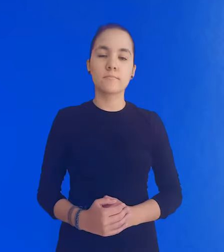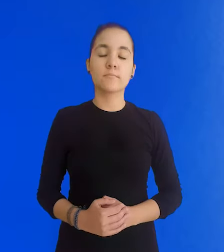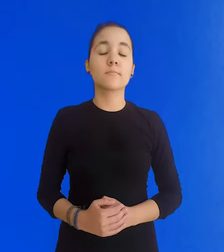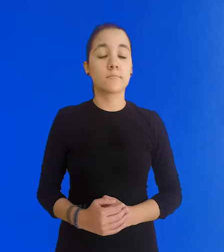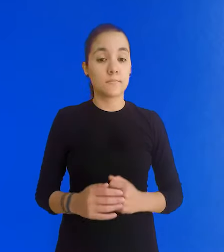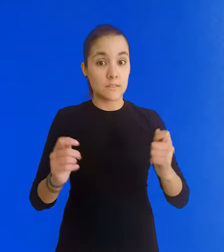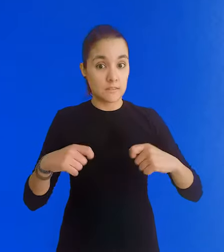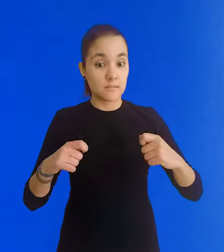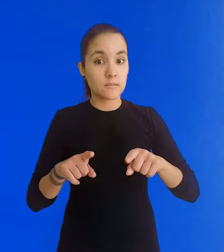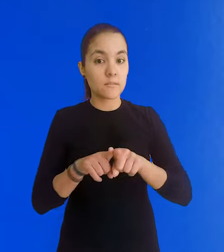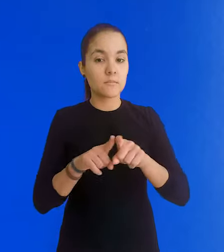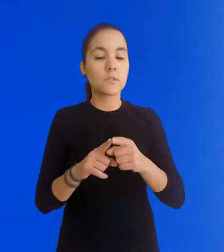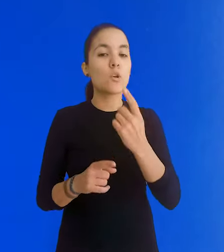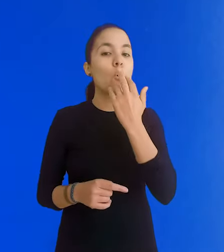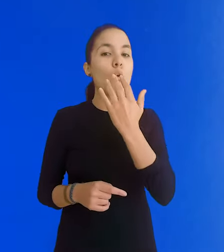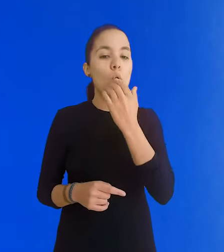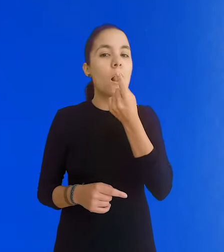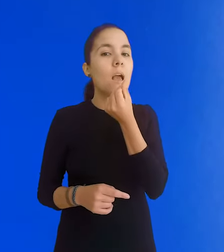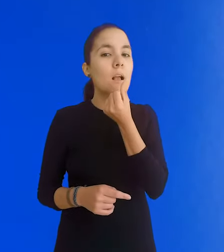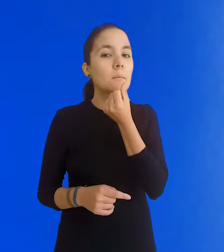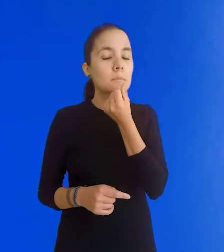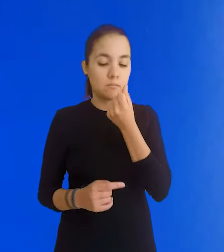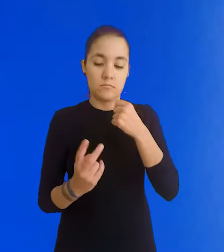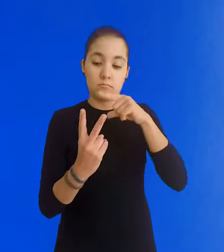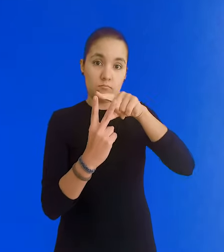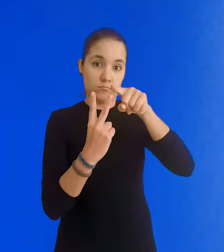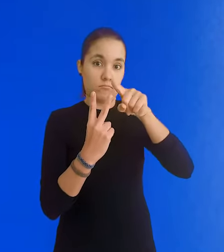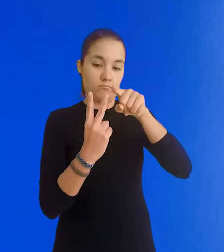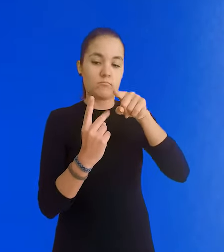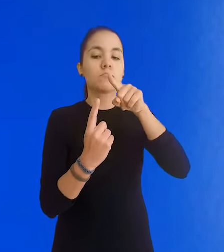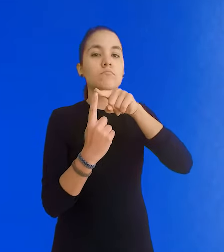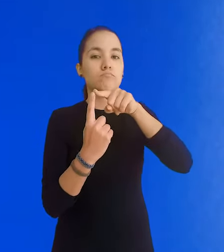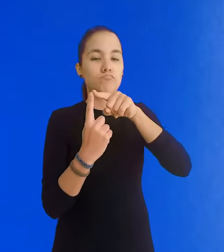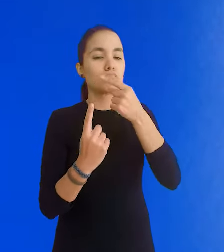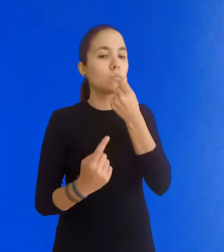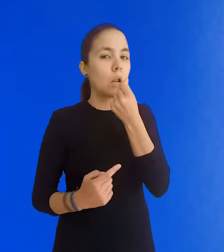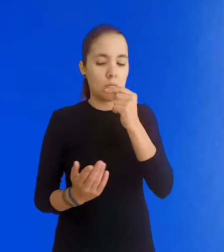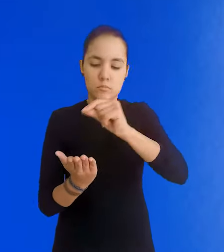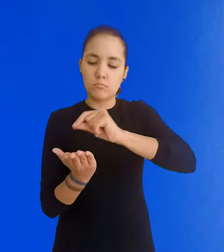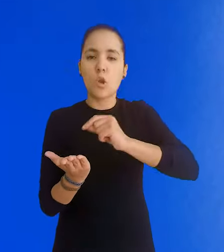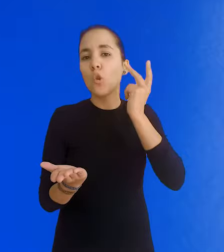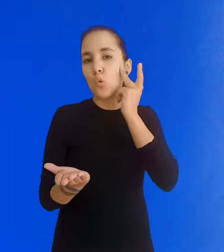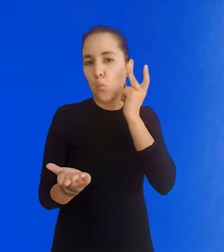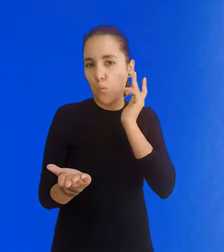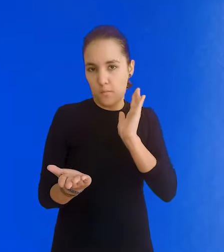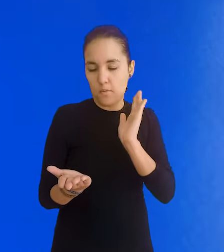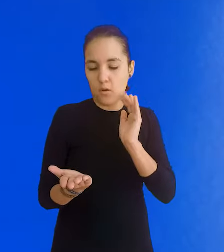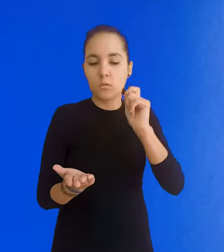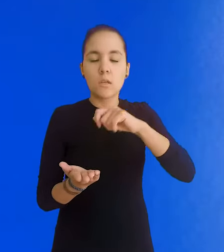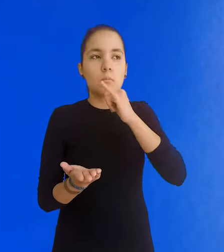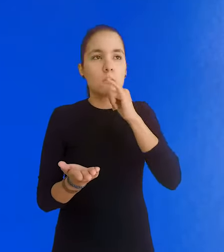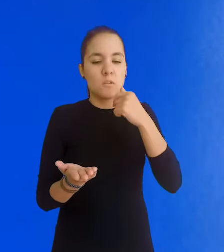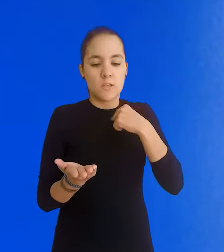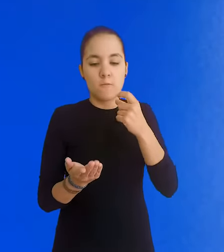Você também pode usar o lápis de cor. Aqui eu tenho dois tipos. Eu tenho um lápis de cor mais convencional, que faz